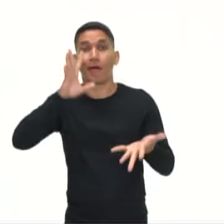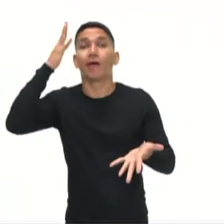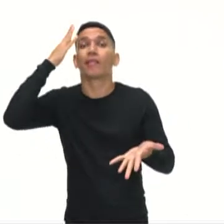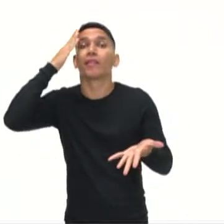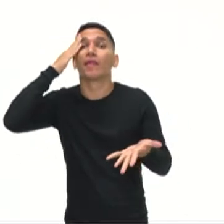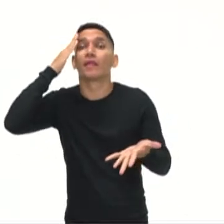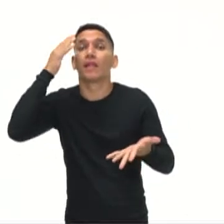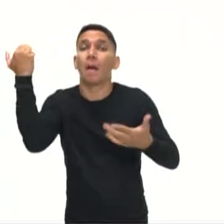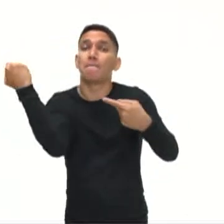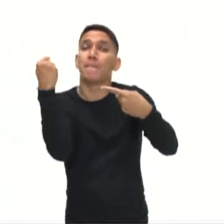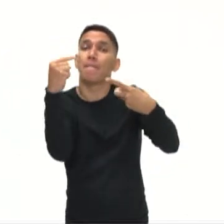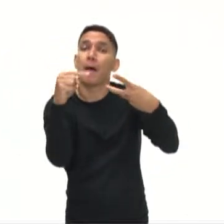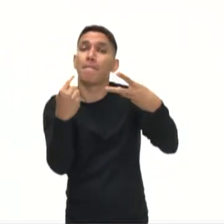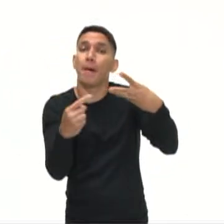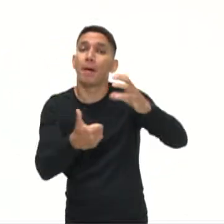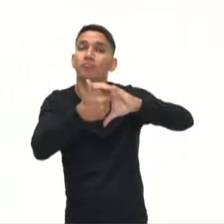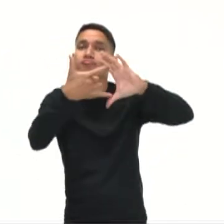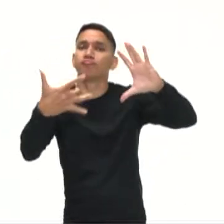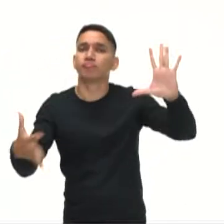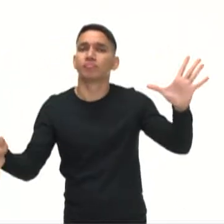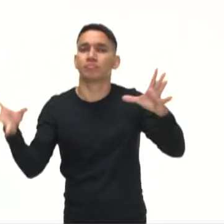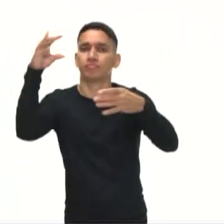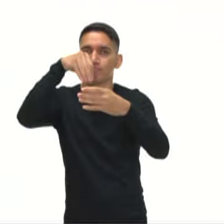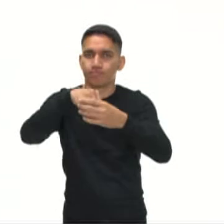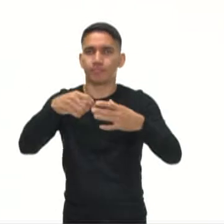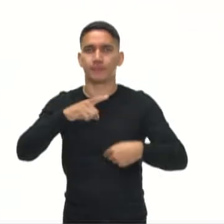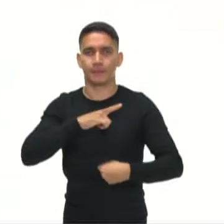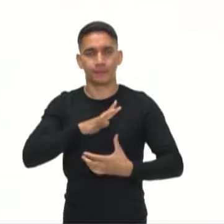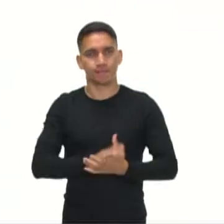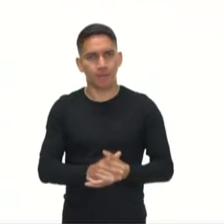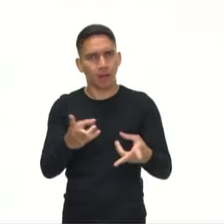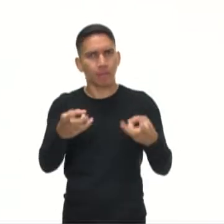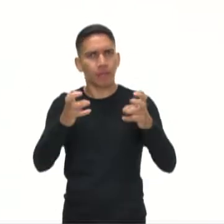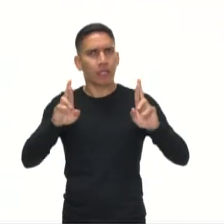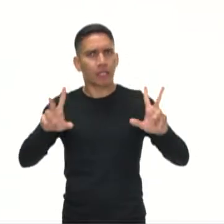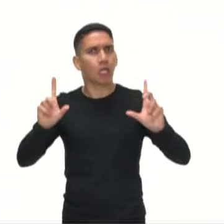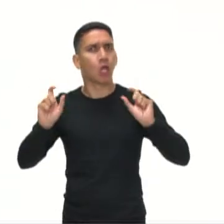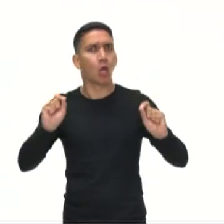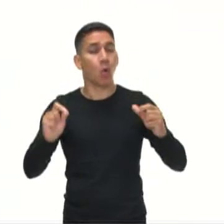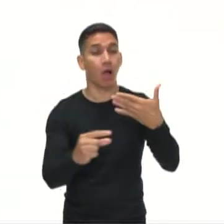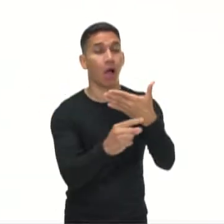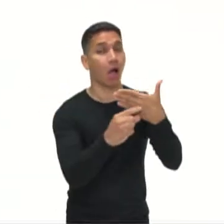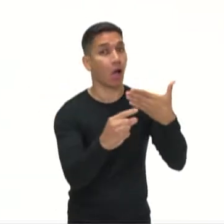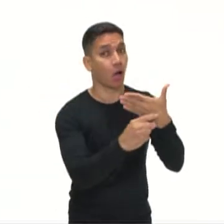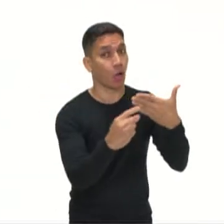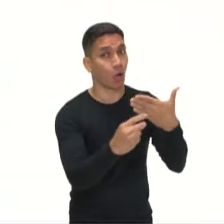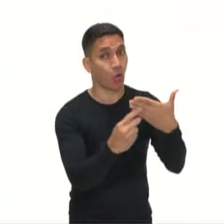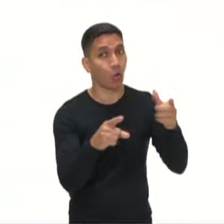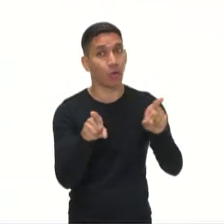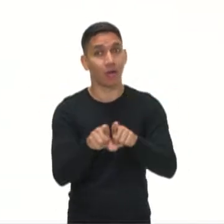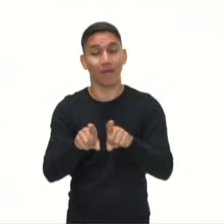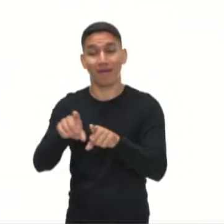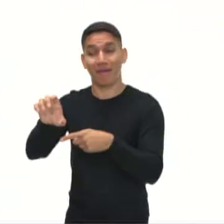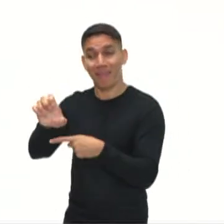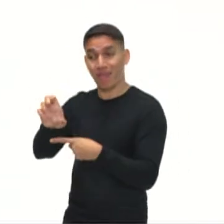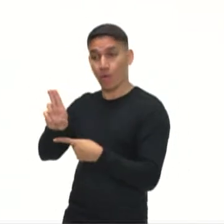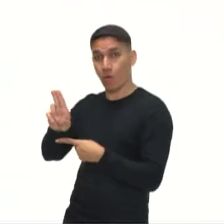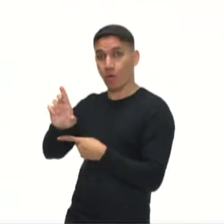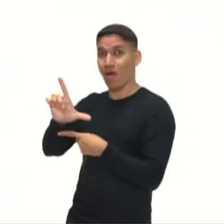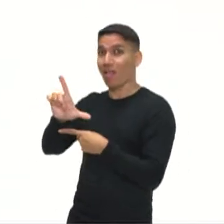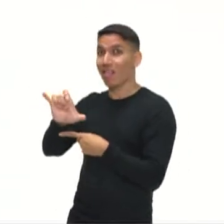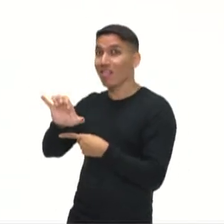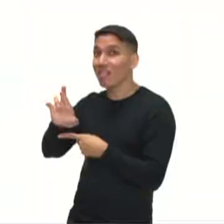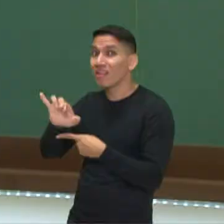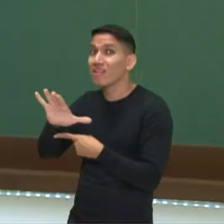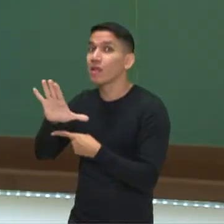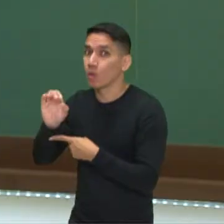características composicionais. Reconhecer a diferença entre o autor e o eu lírico e produzir